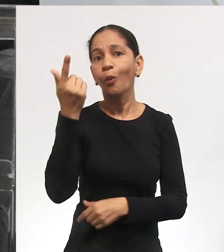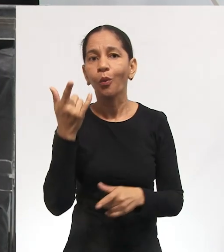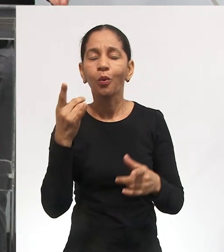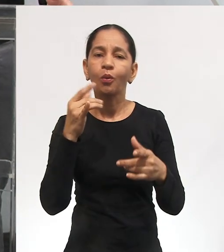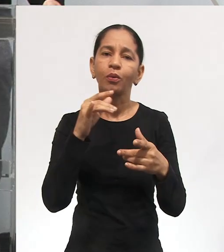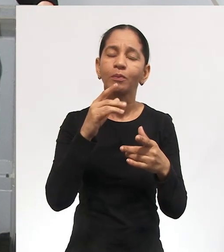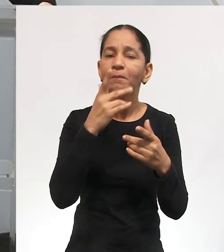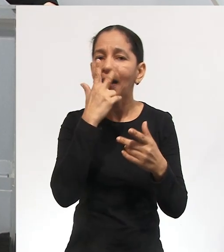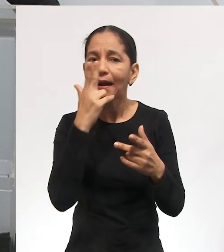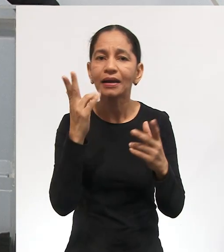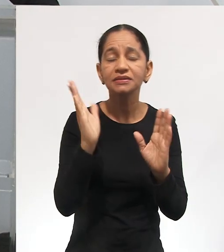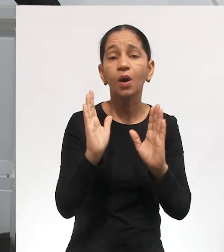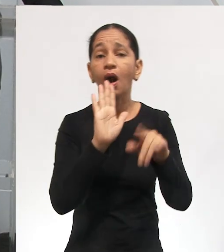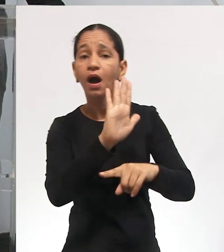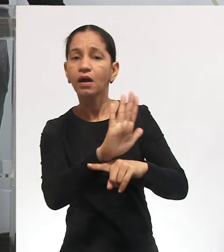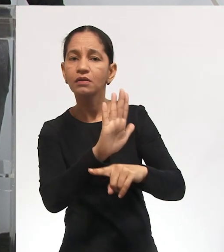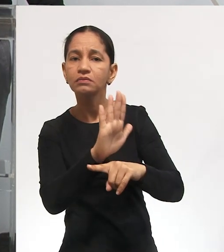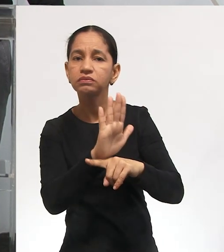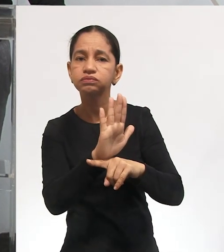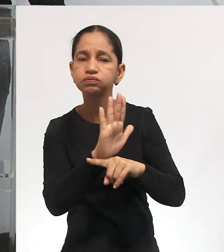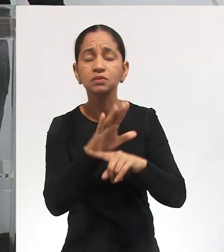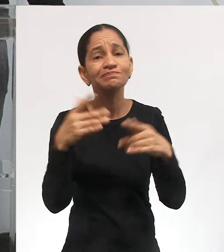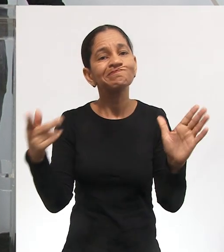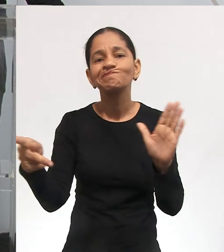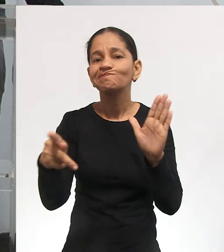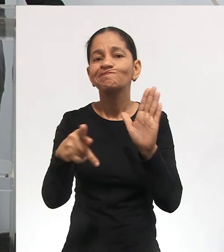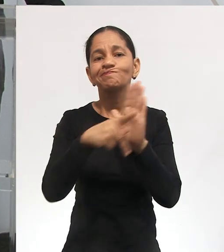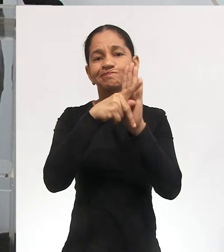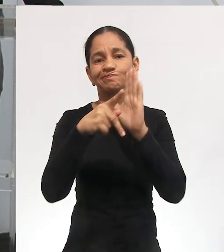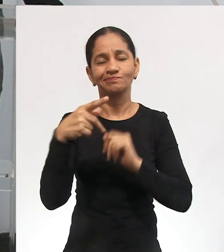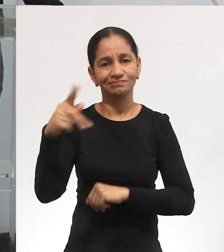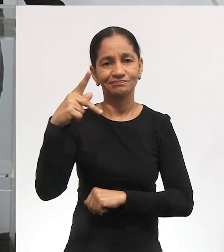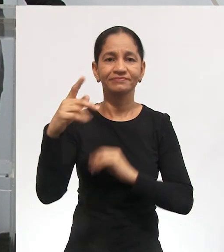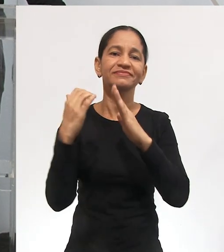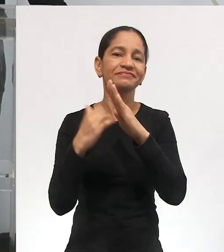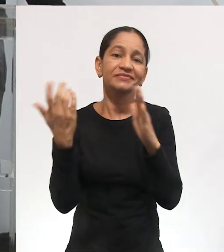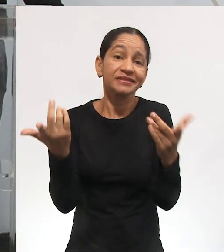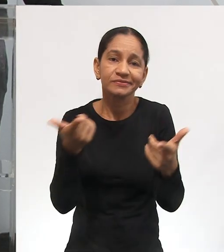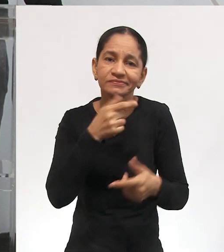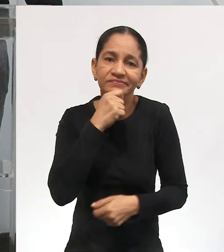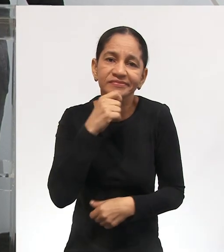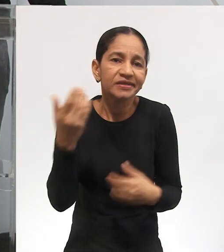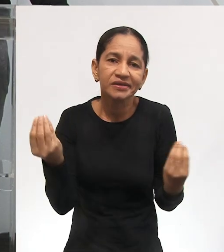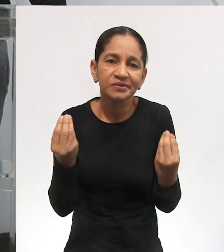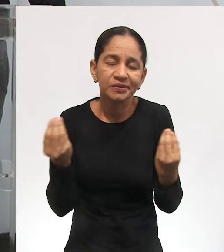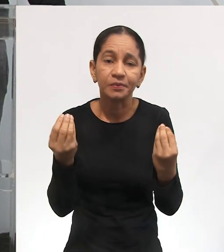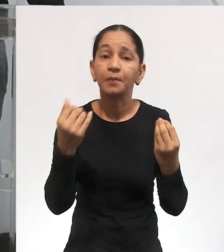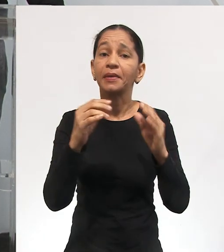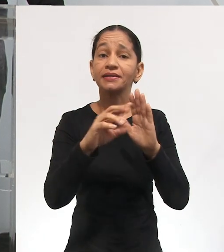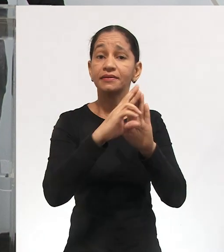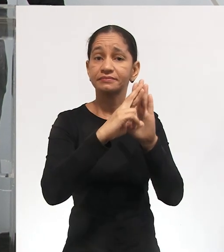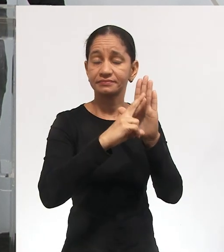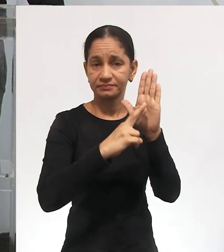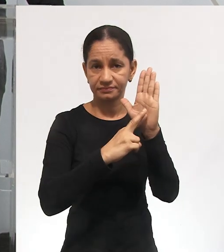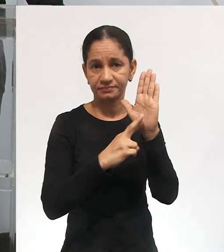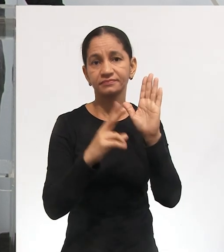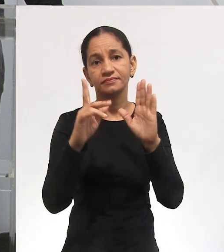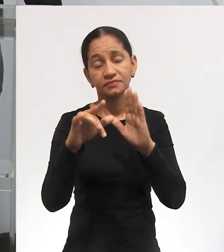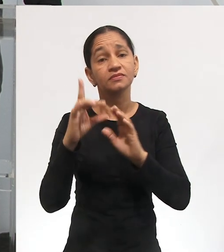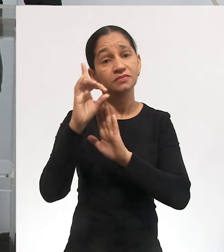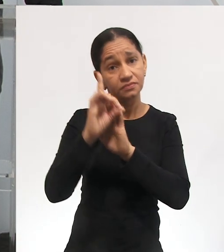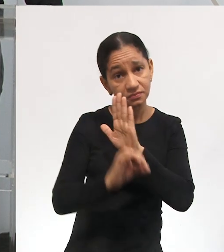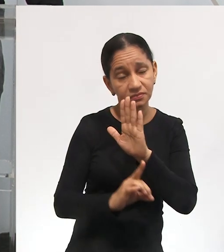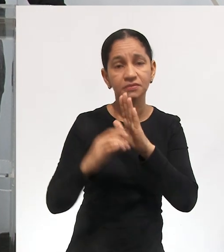esse intuito lucrativo, a gente não pode ter o reconhecimento de empresa. Mas isso é uma regulamentação do